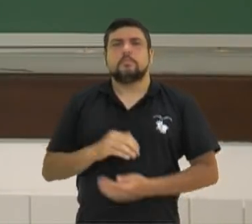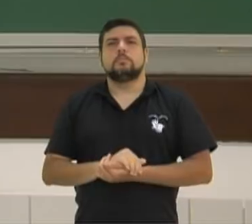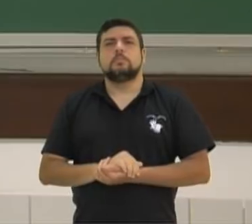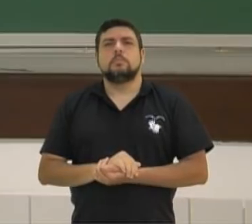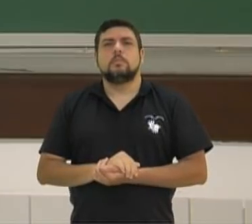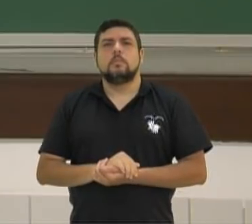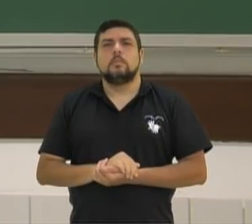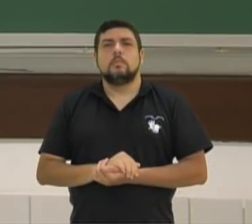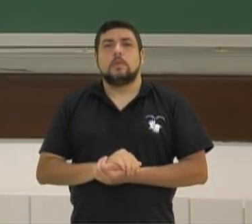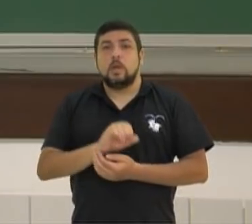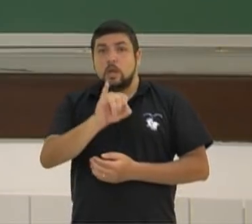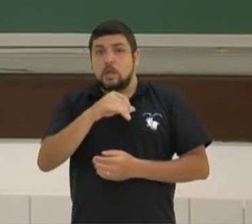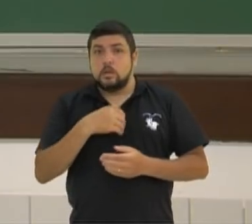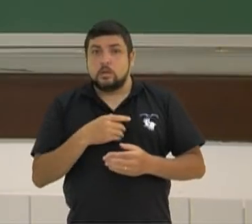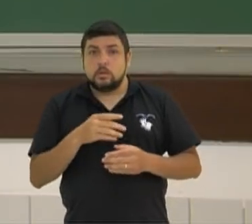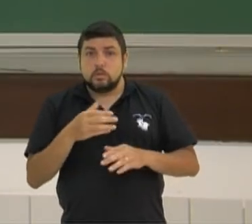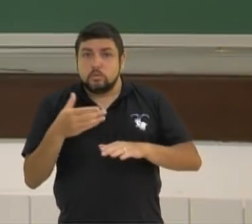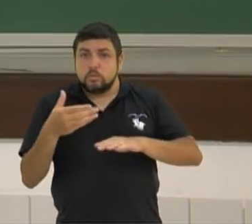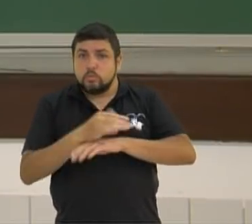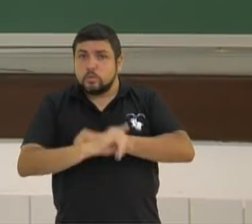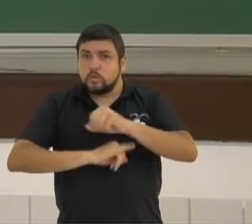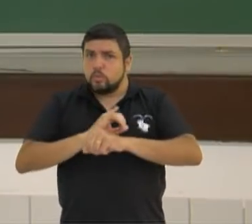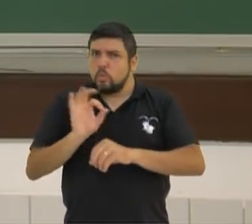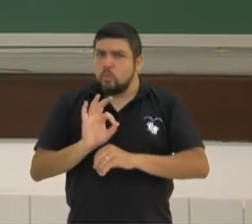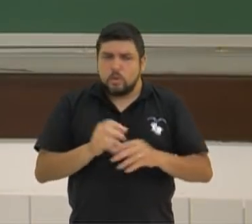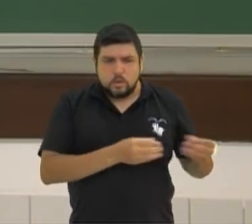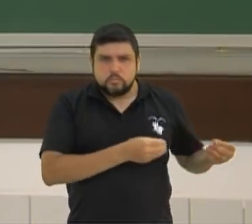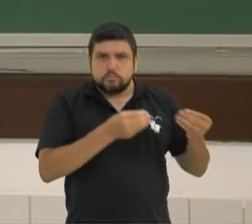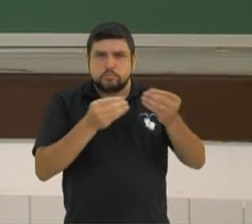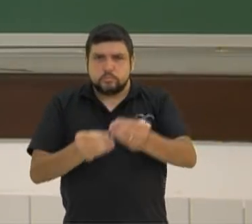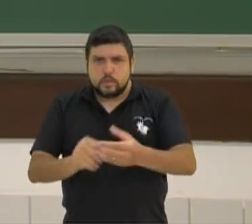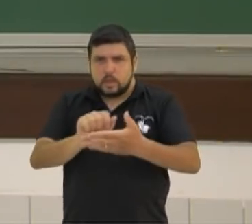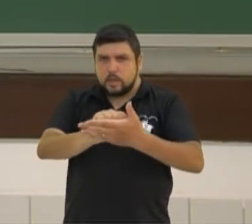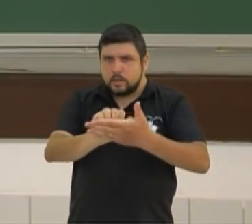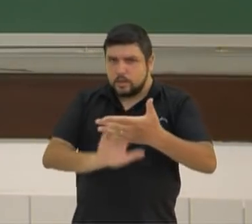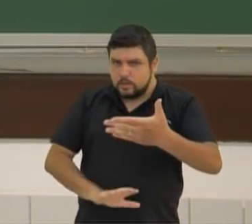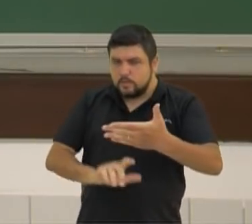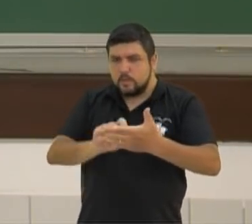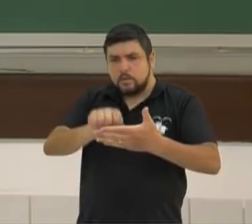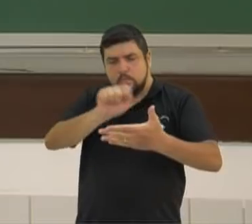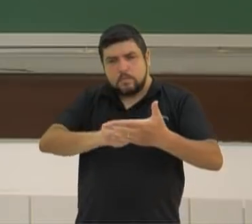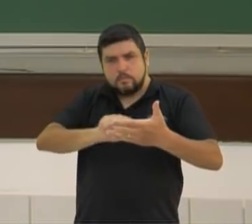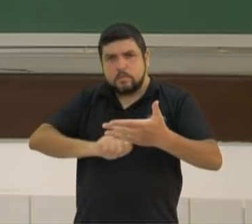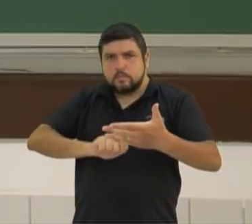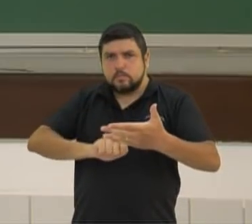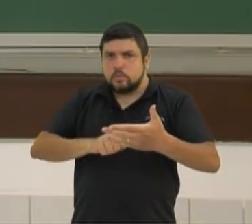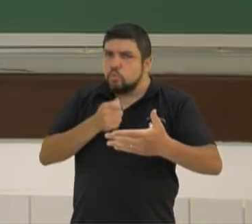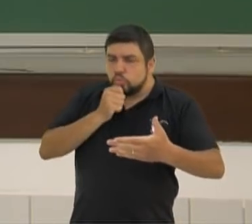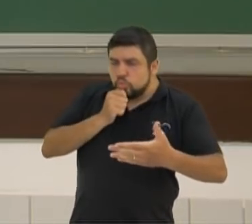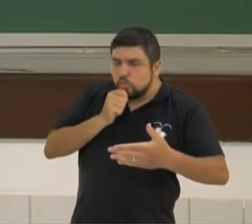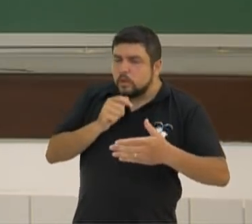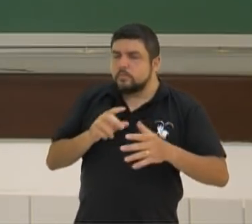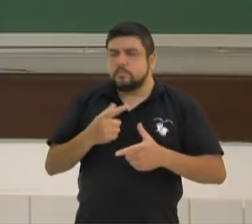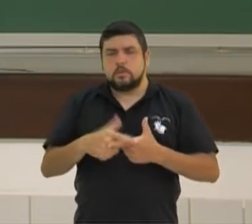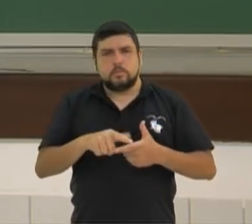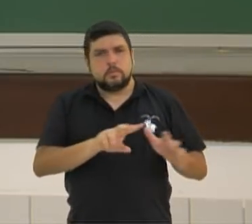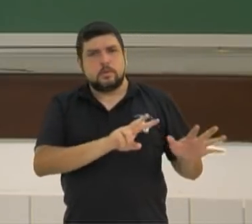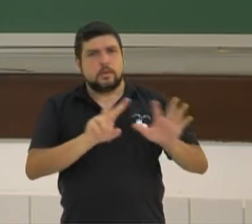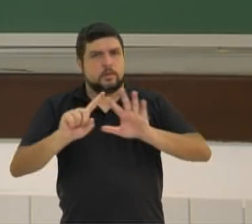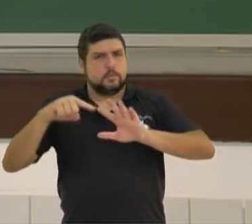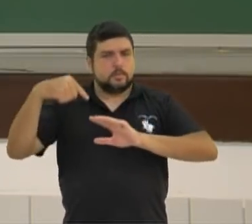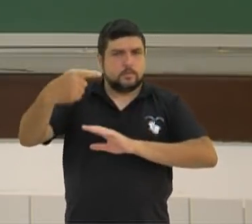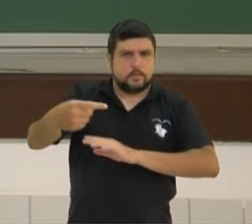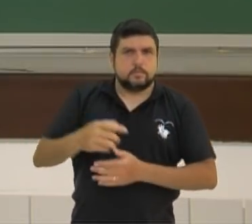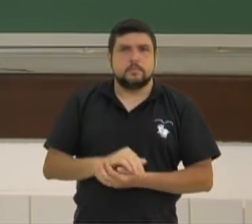já recebeu essa atividade. Caso ainda não tenha recebido, é na semana que vem que você vai pegá-la, ok? Então,